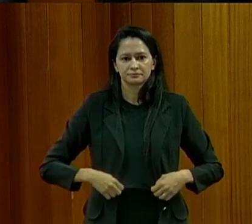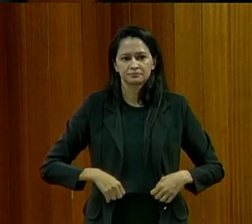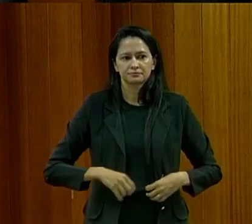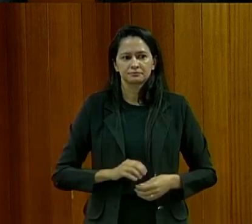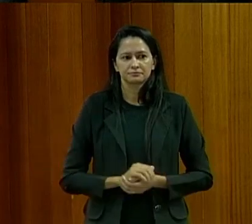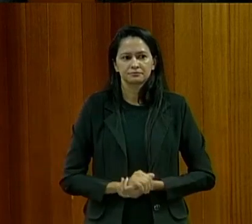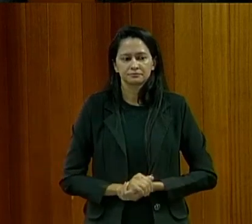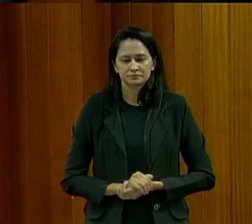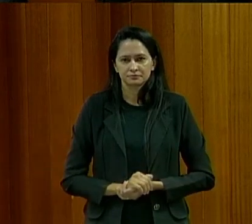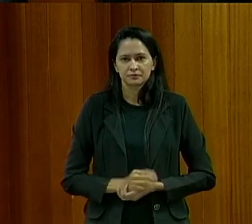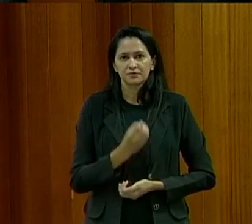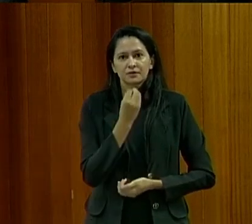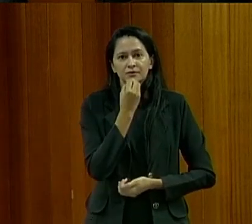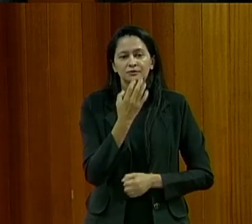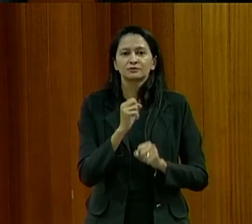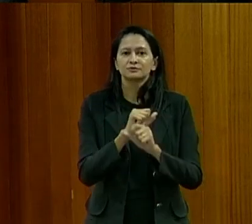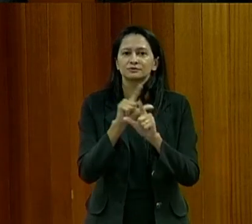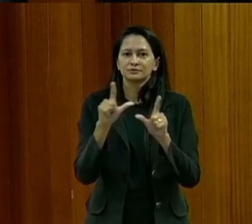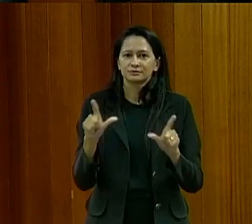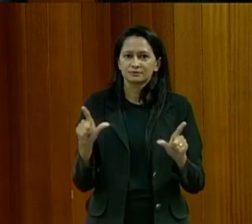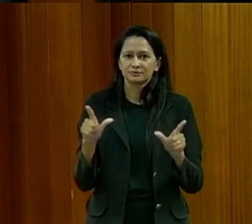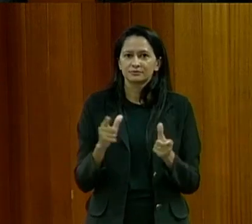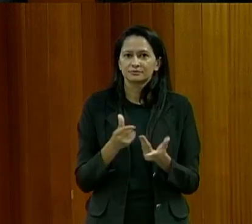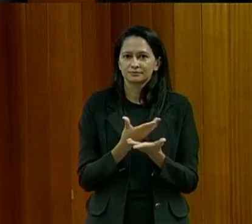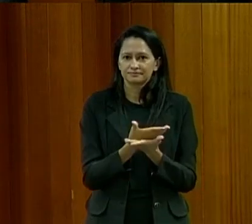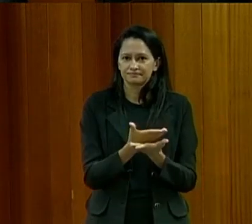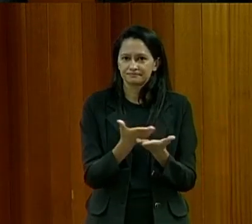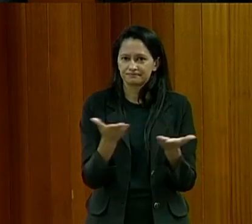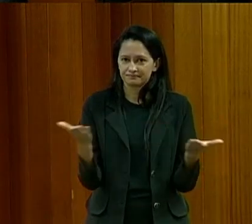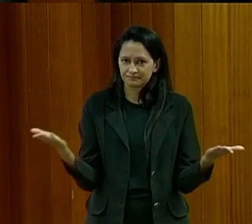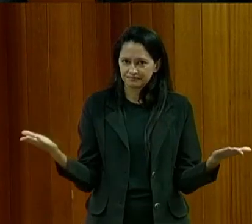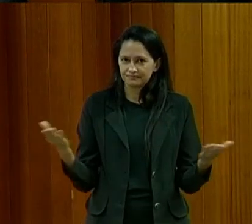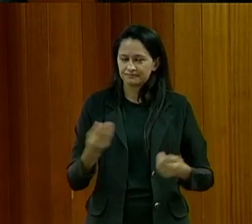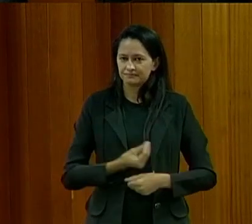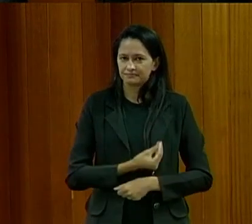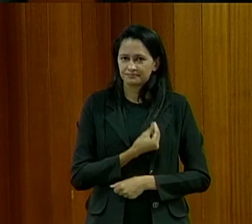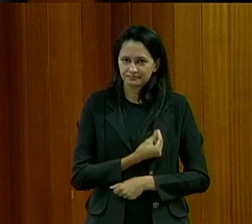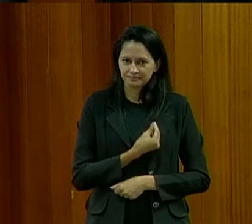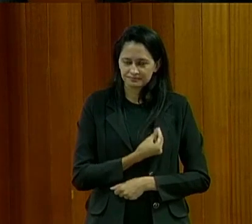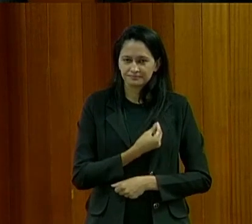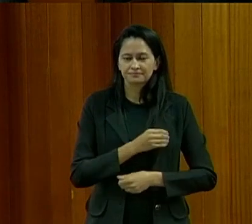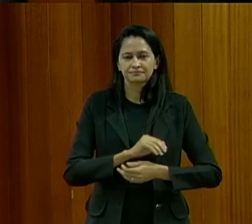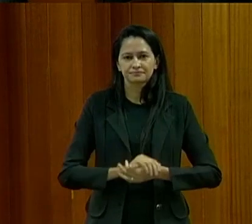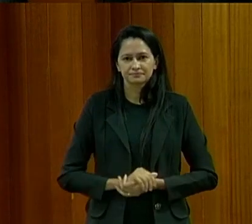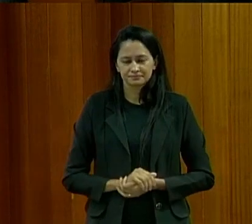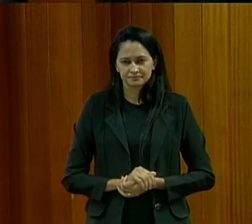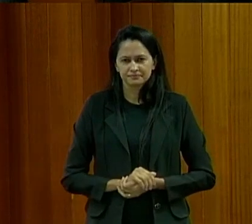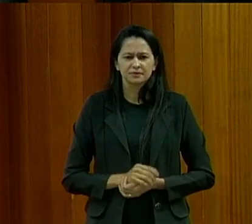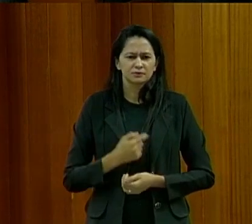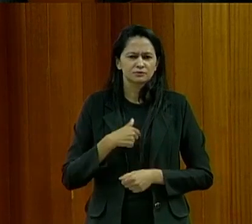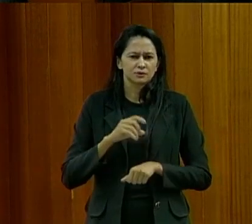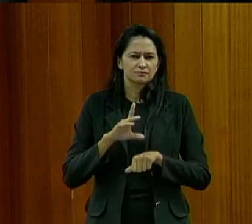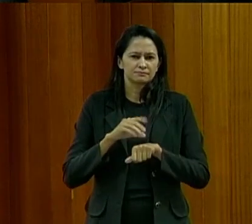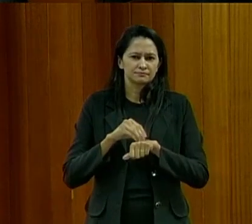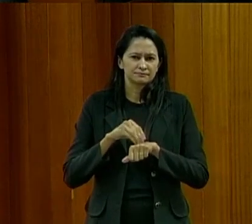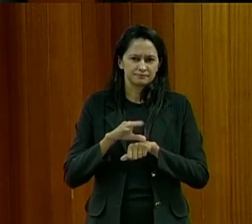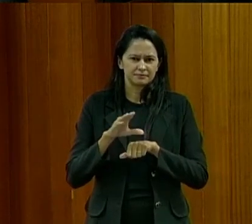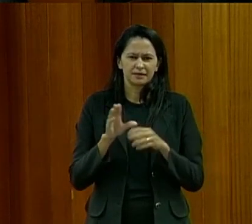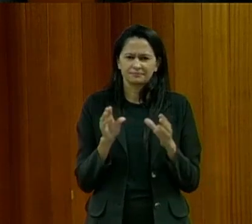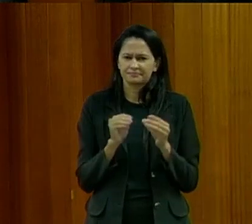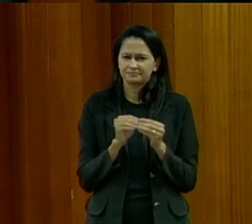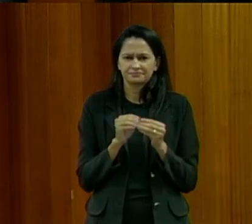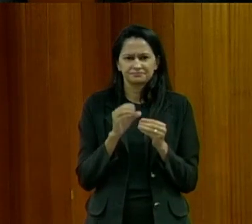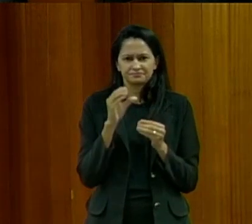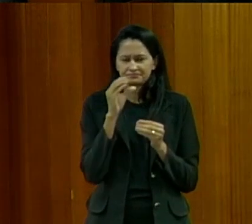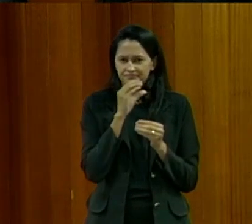Bom dia, caros vereadores, vereadoras aqui dessa casa. Farei minha manifestação de forma muito